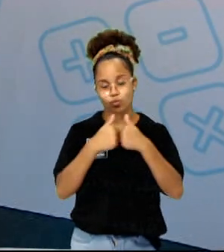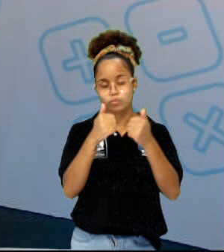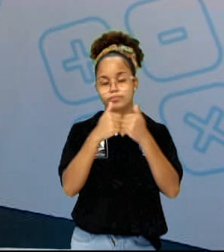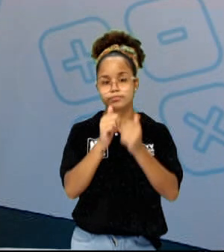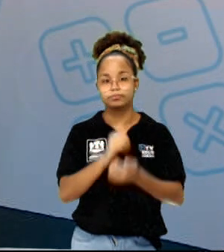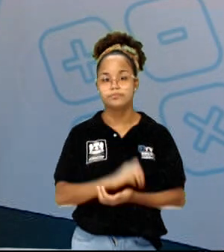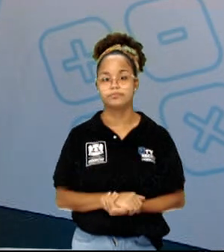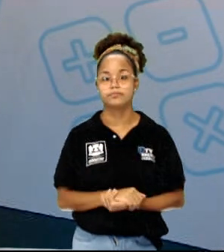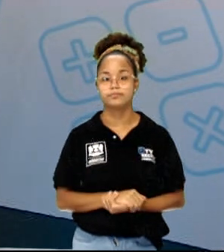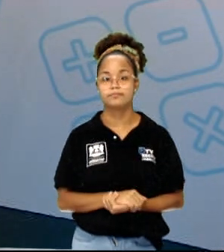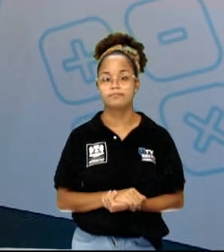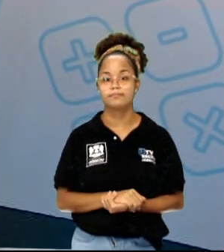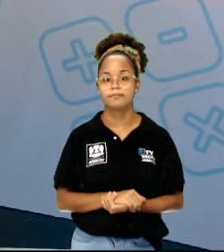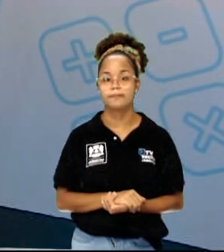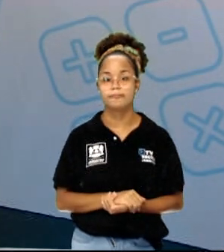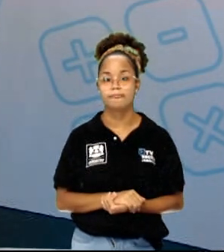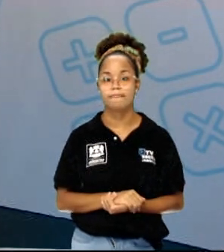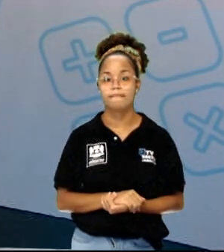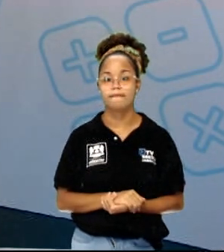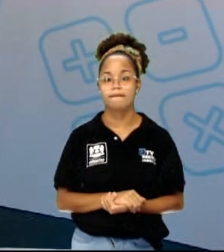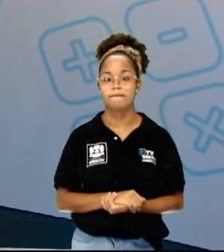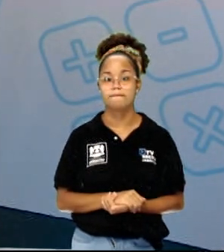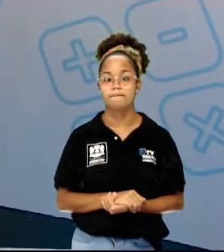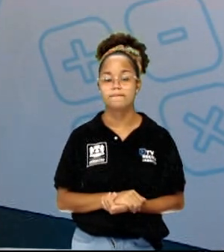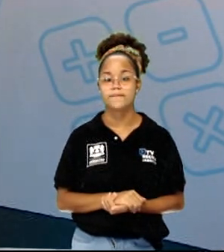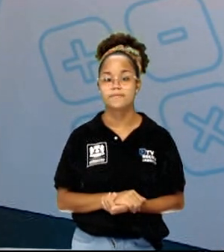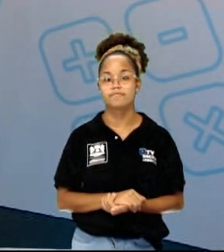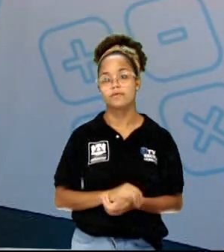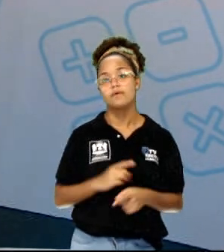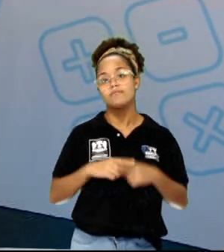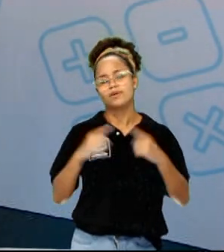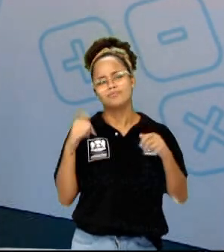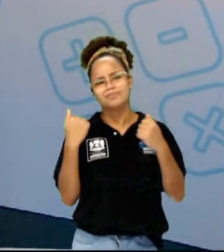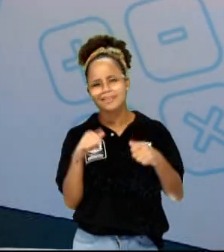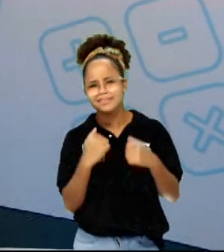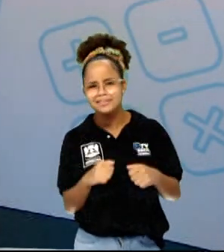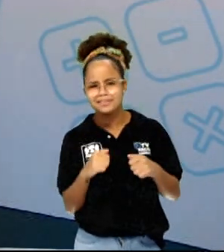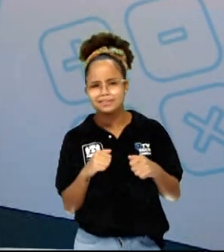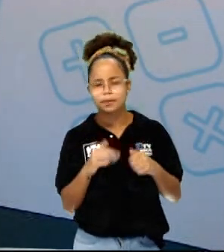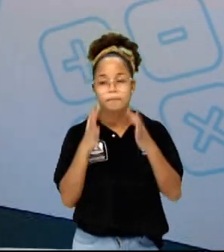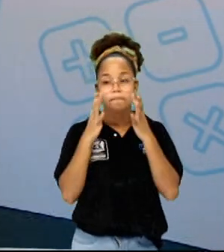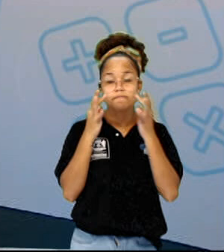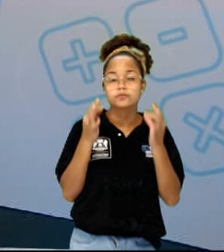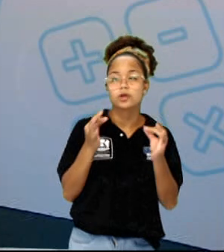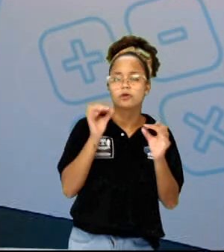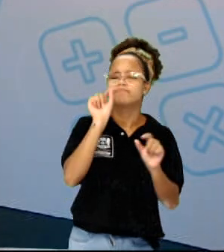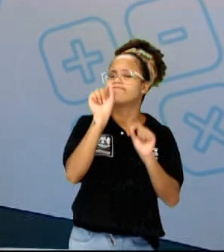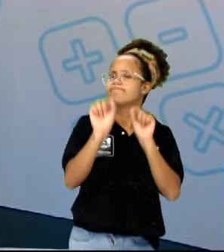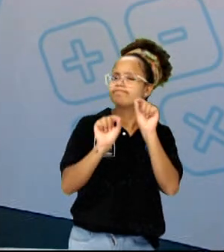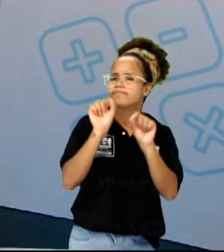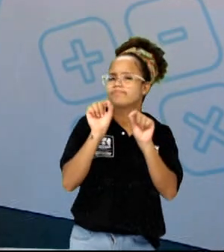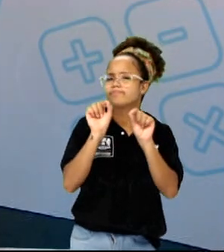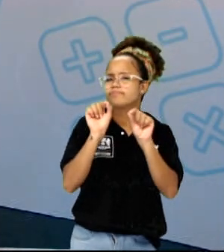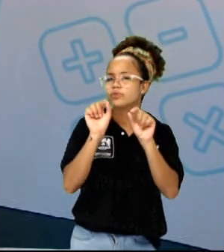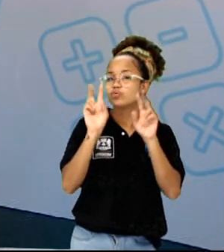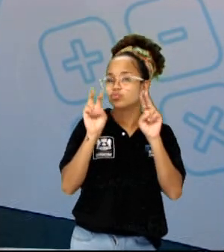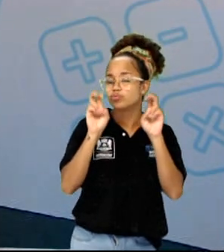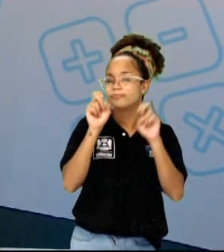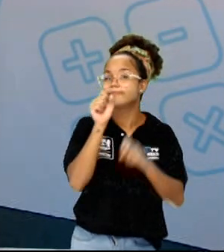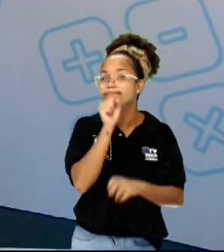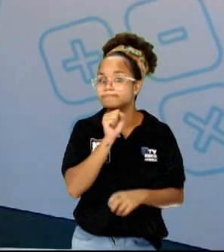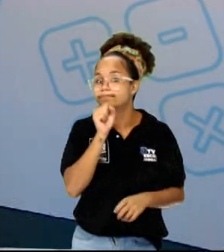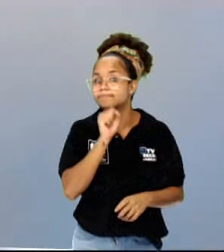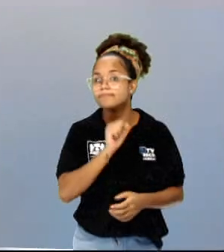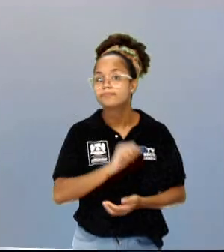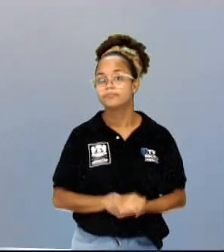Mas a gente tem que ficar atento a algumas questões quando se trata do idoso, não é?